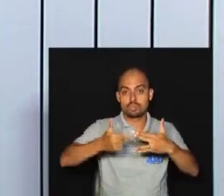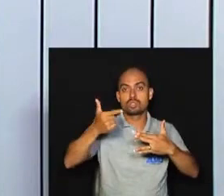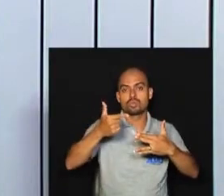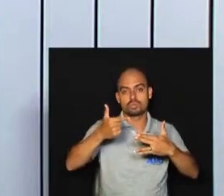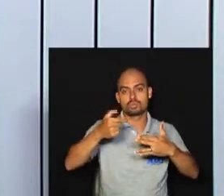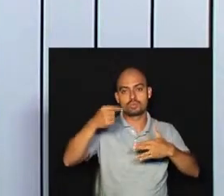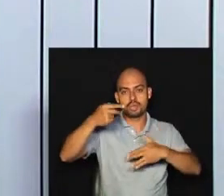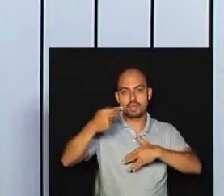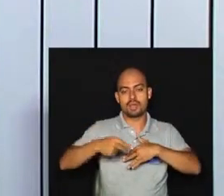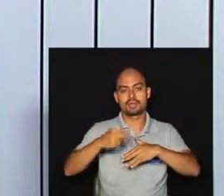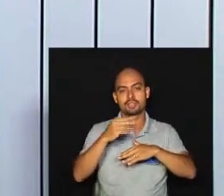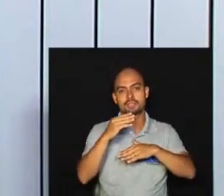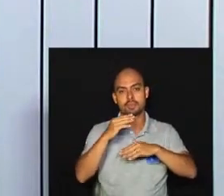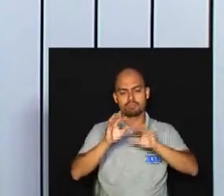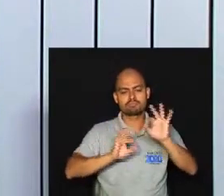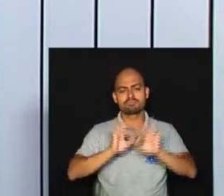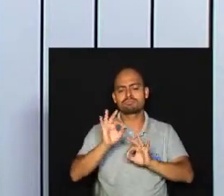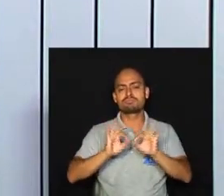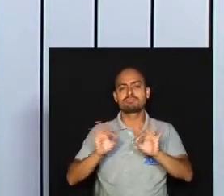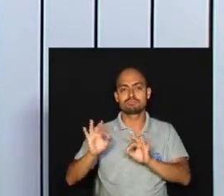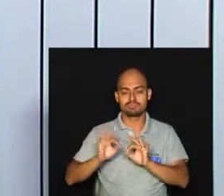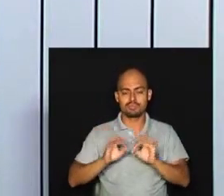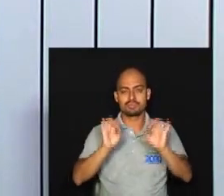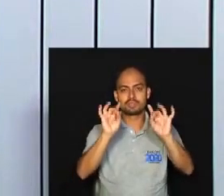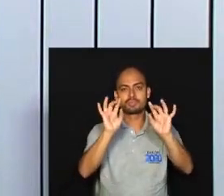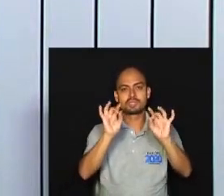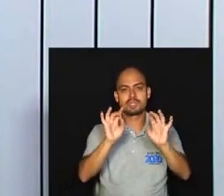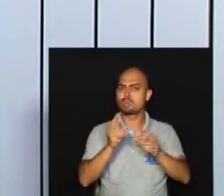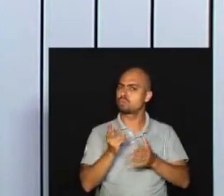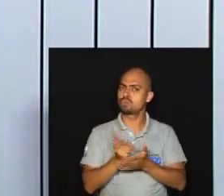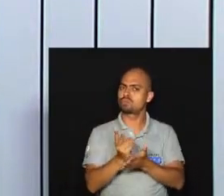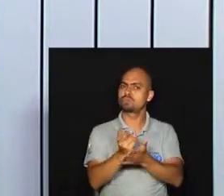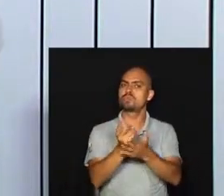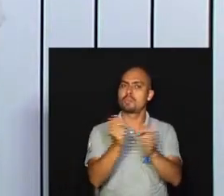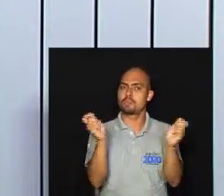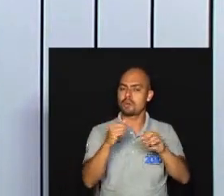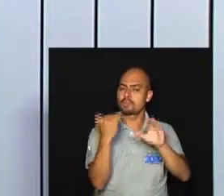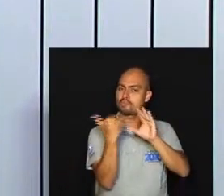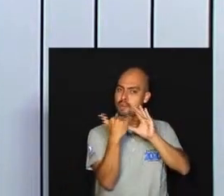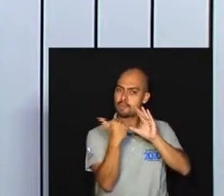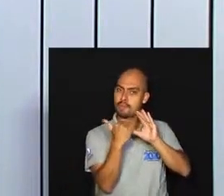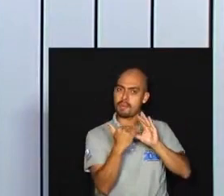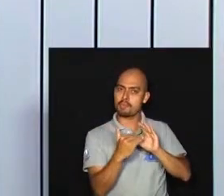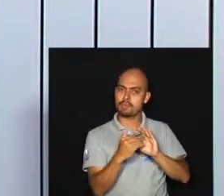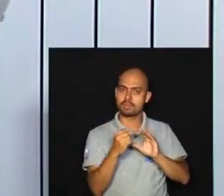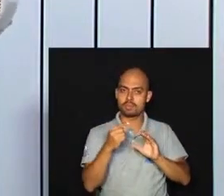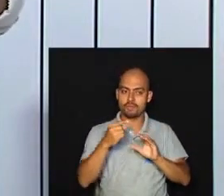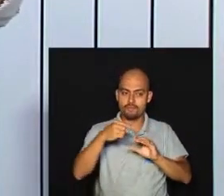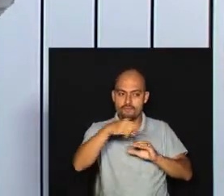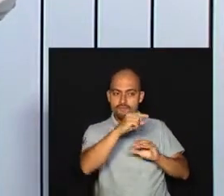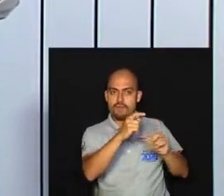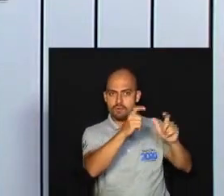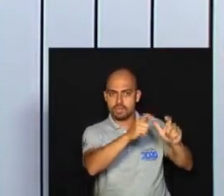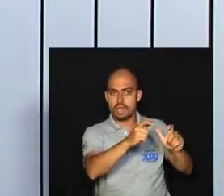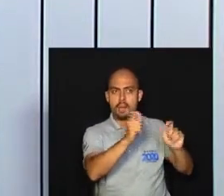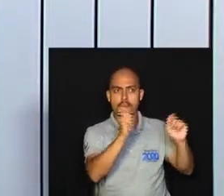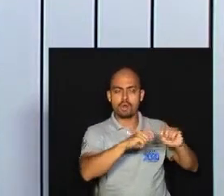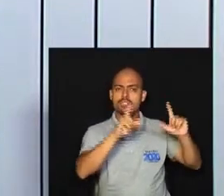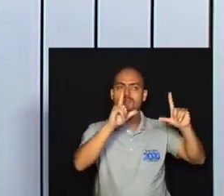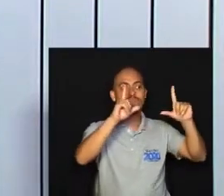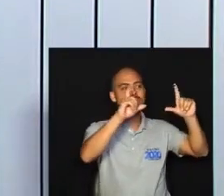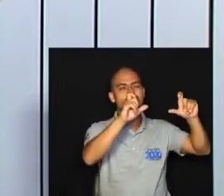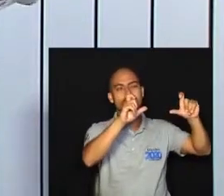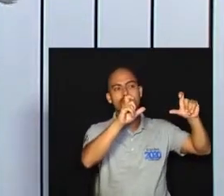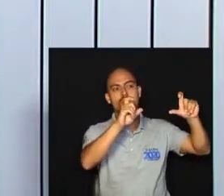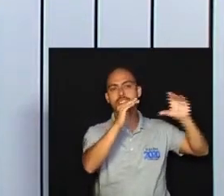aqui na nossa programação toda especial, continue participando. Está indo votar? Tire uma foto, manda para a gente, está